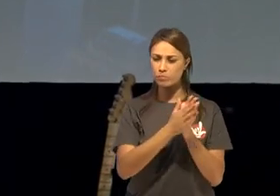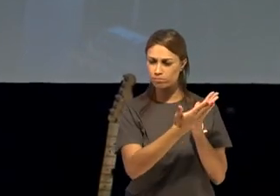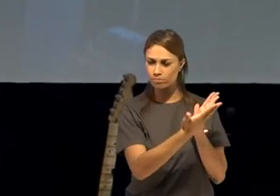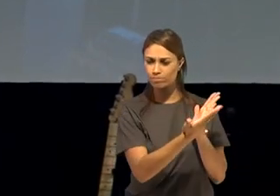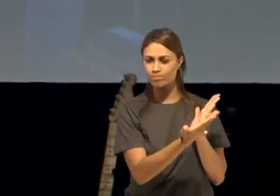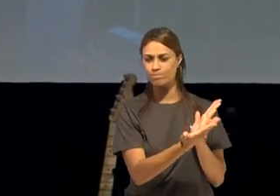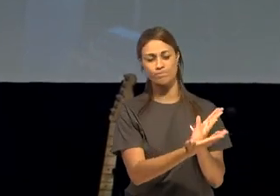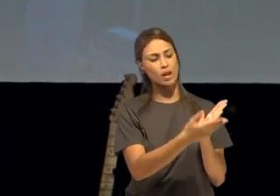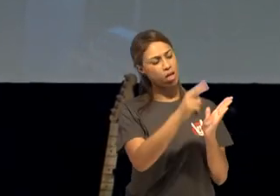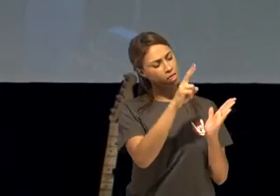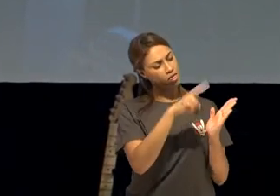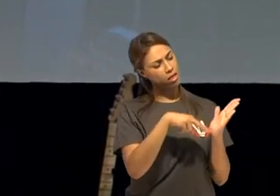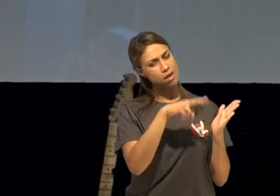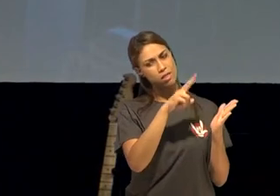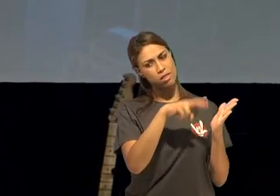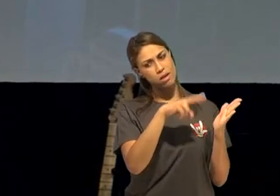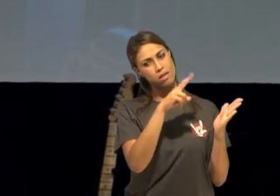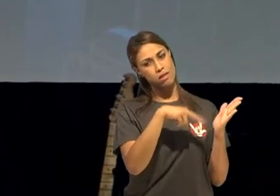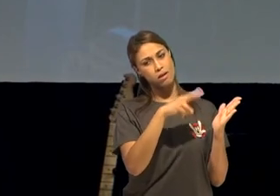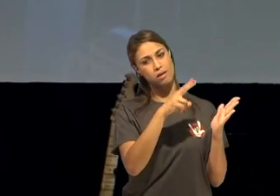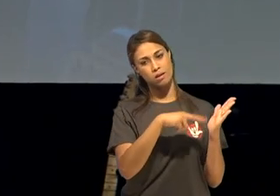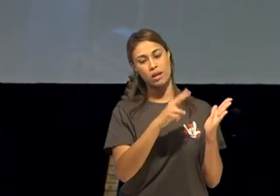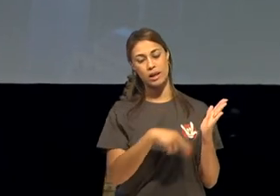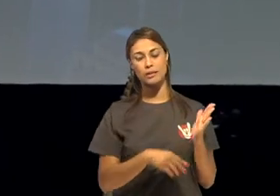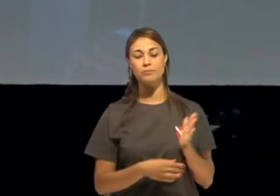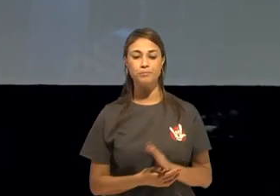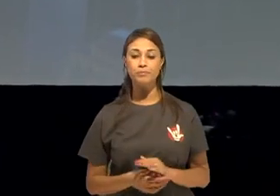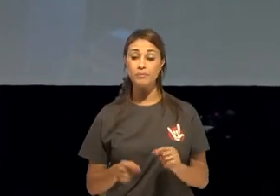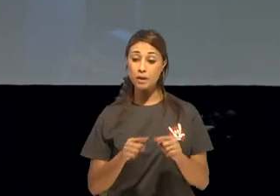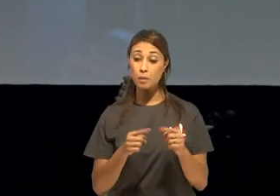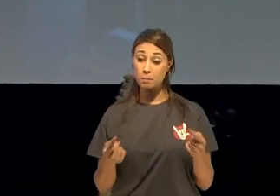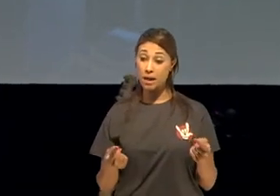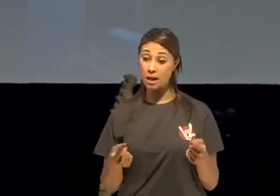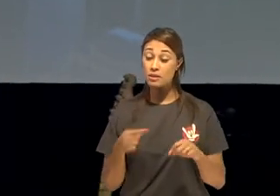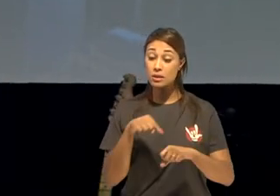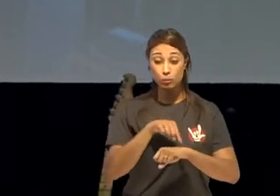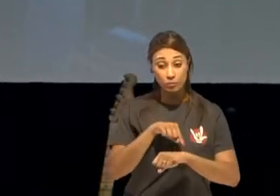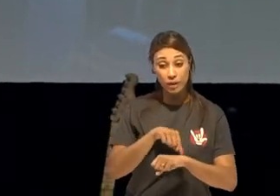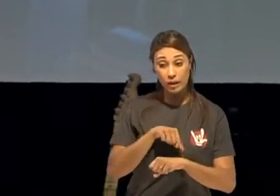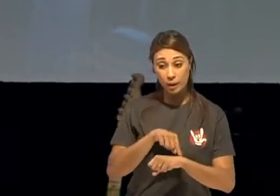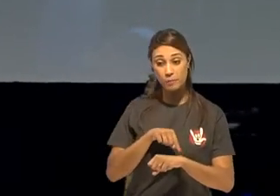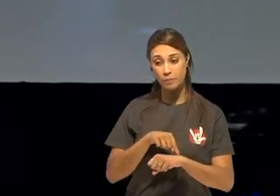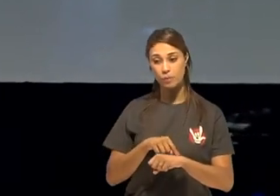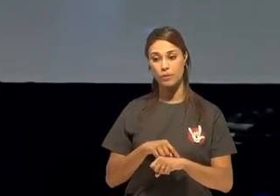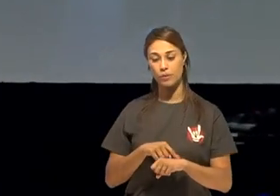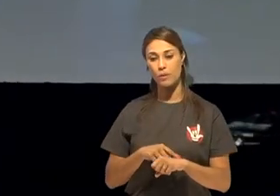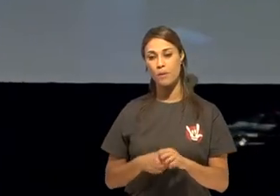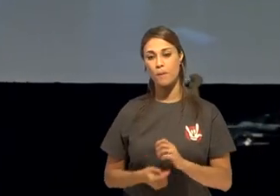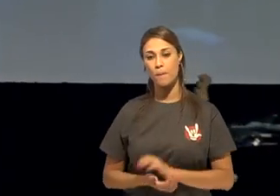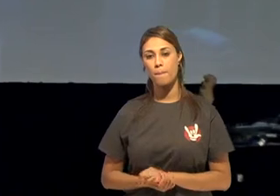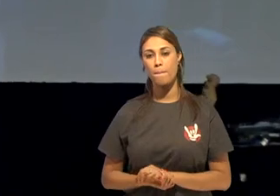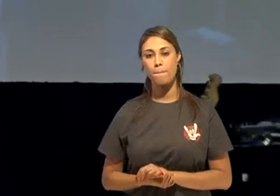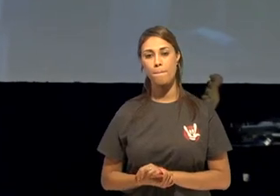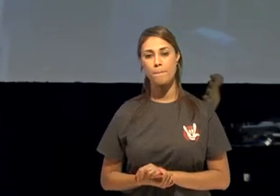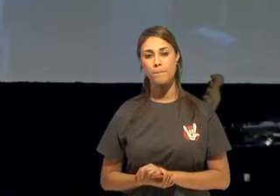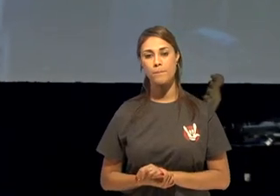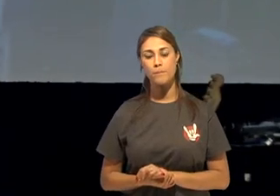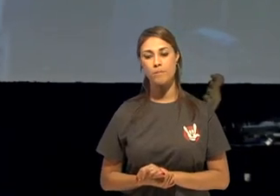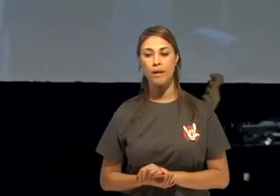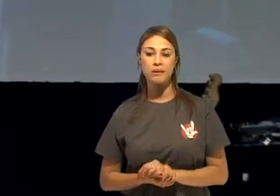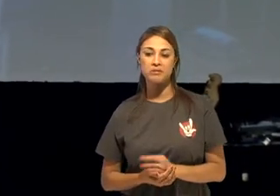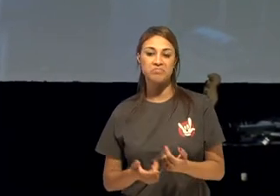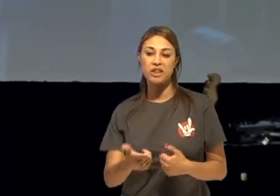pregar, mas nesse tempo onde não estou com responsabilidade de pregar, você